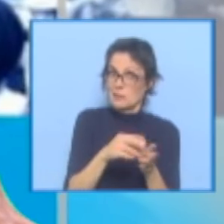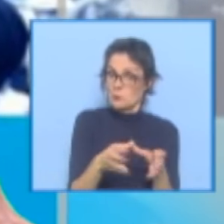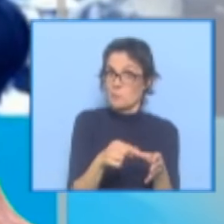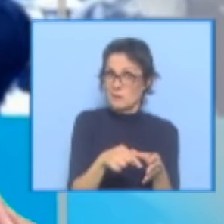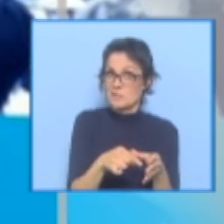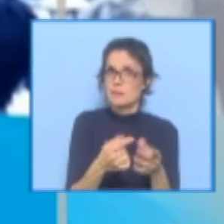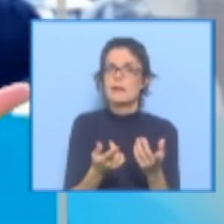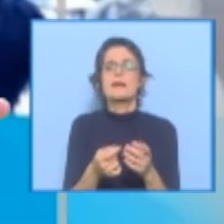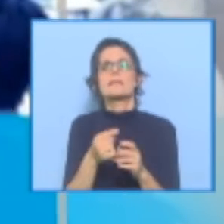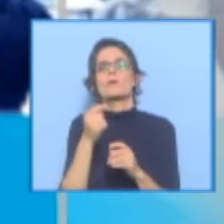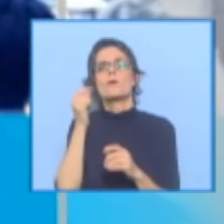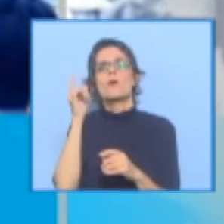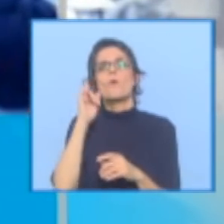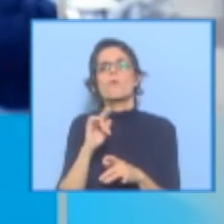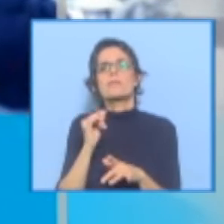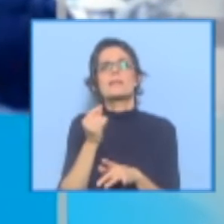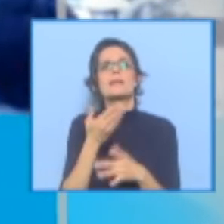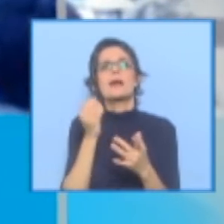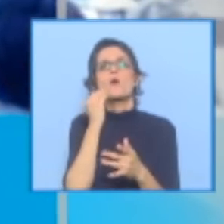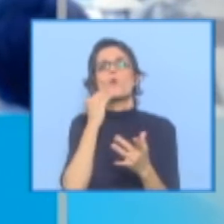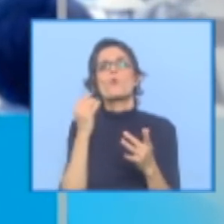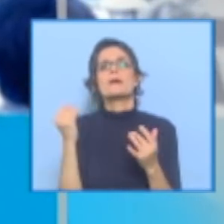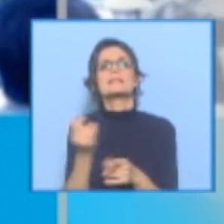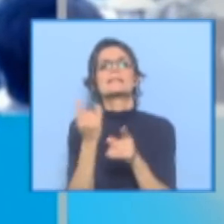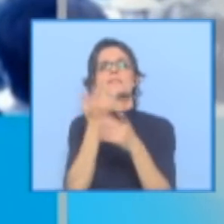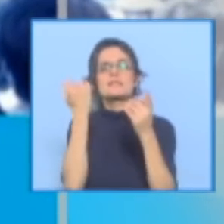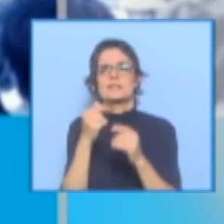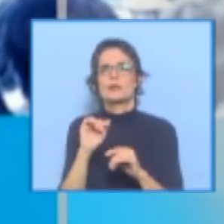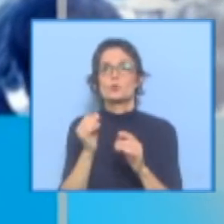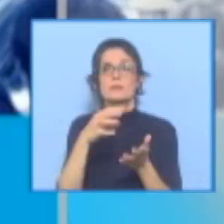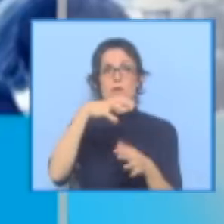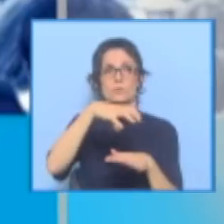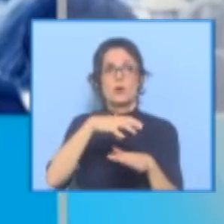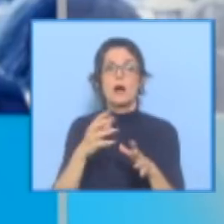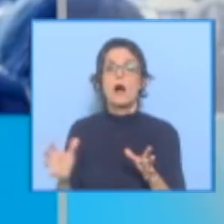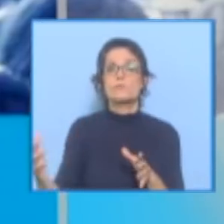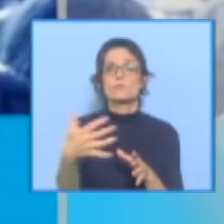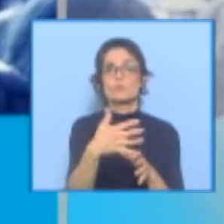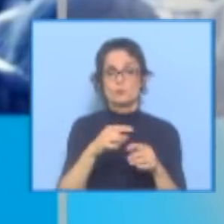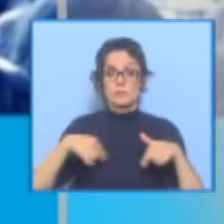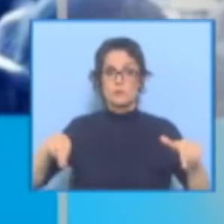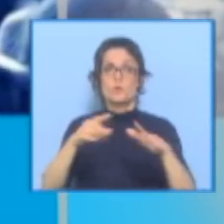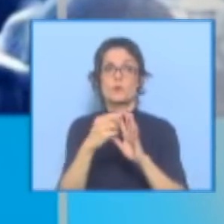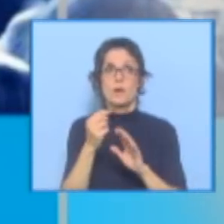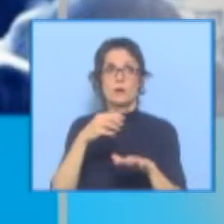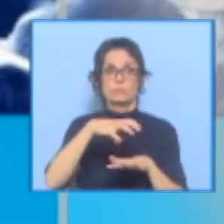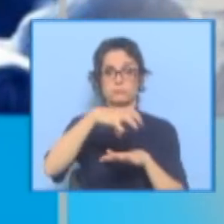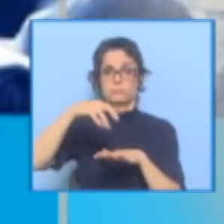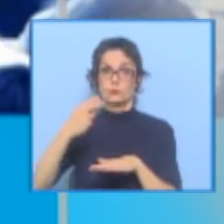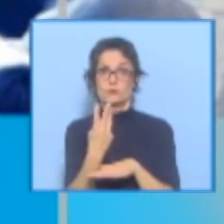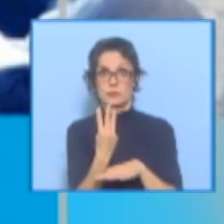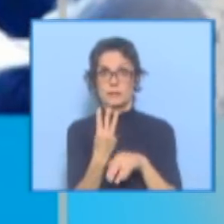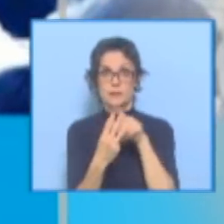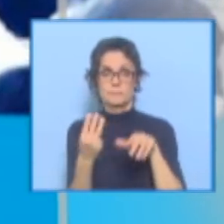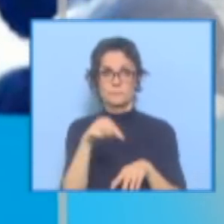estabelecer o dia? Então, os 3 polos reúnem-se em Lisboa, logo de manhã. De manhã haverá uma conferência